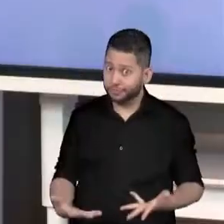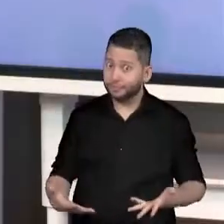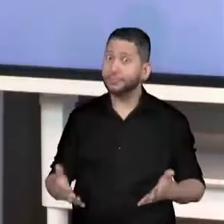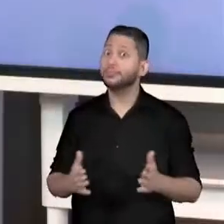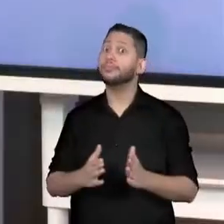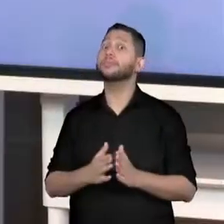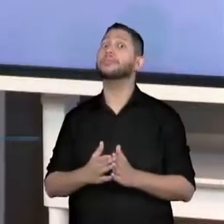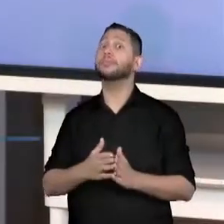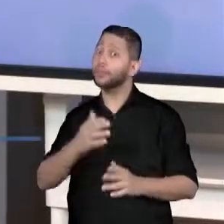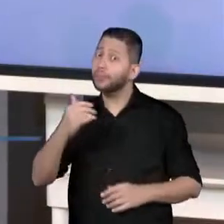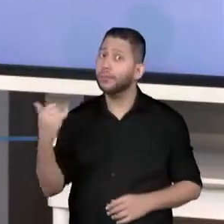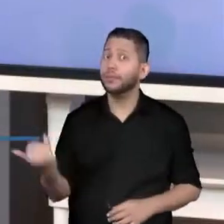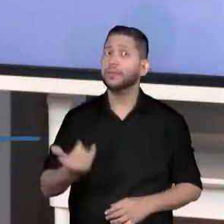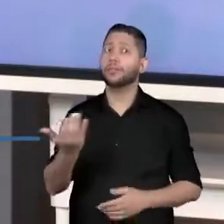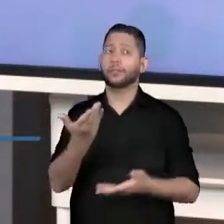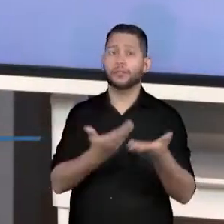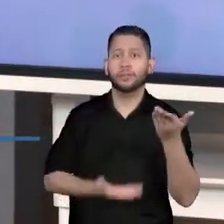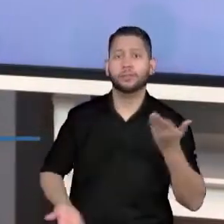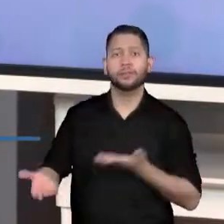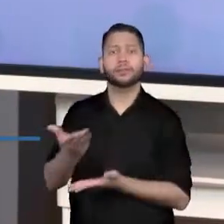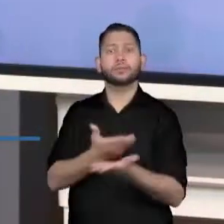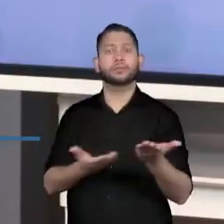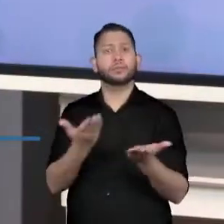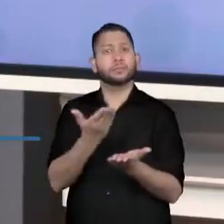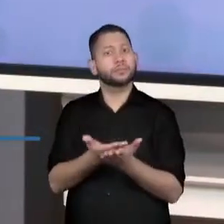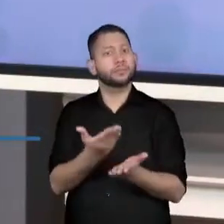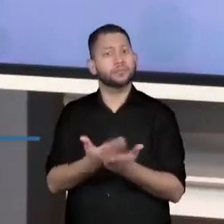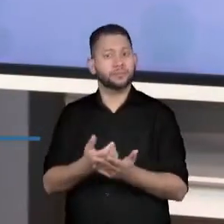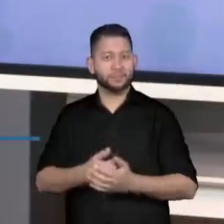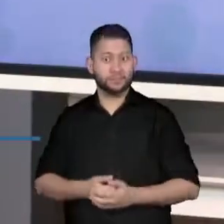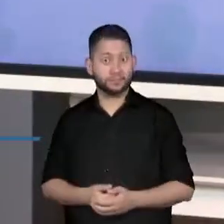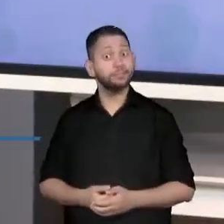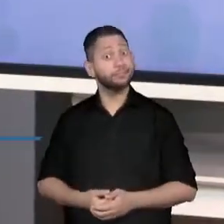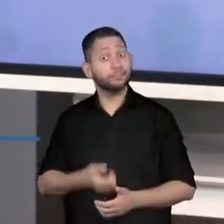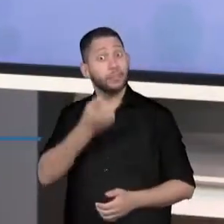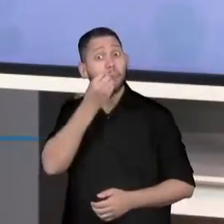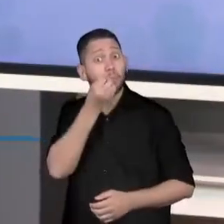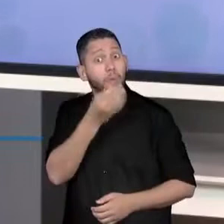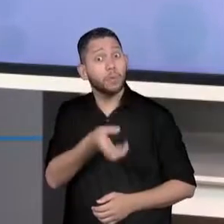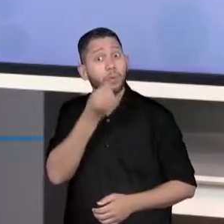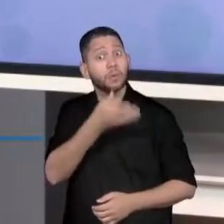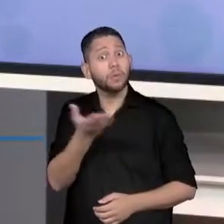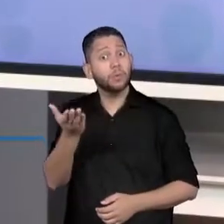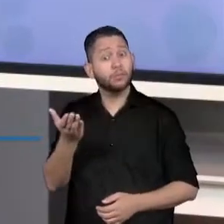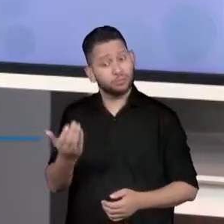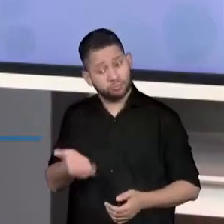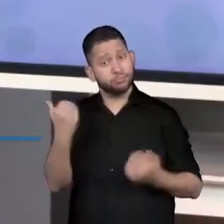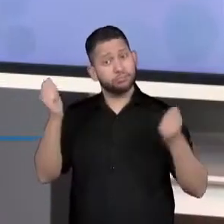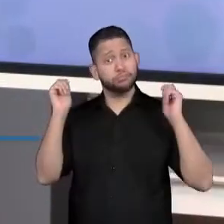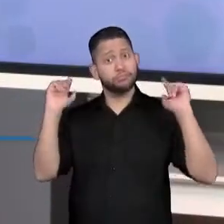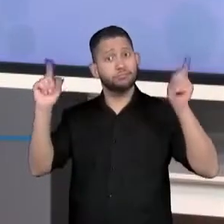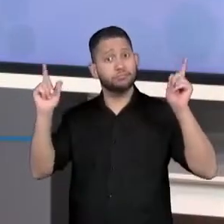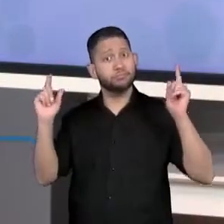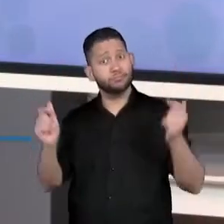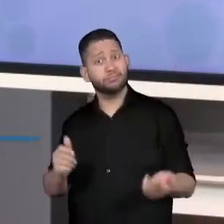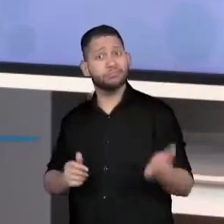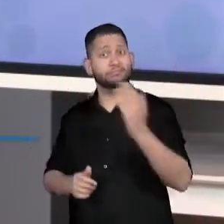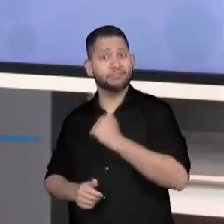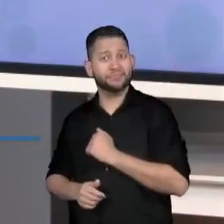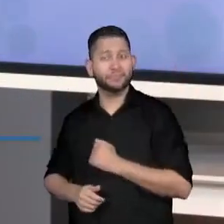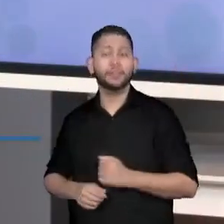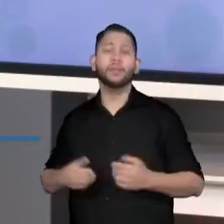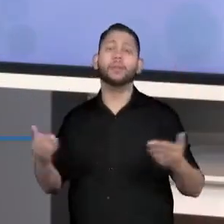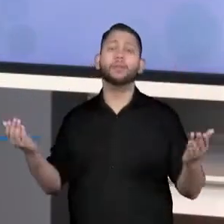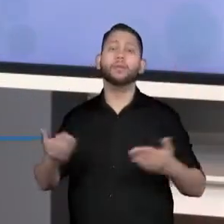Well, estamos de volta aqui, estudantes e professores, segunda aula do dia. Vamos se divertir, né? Vamos lá, falar sobre o